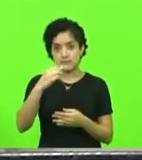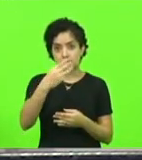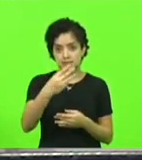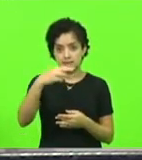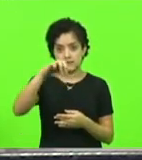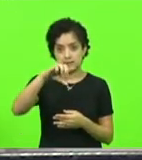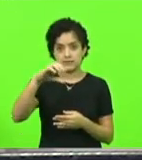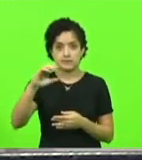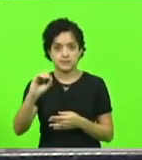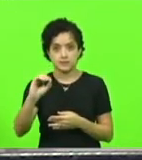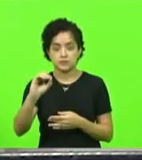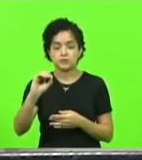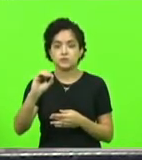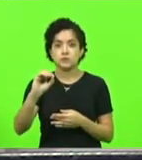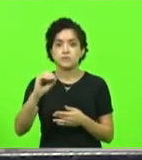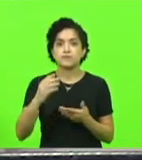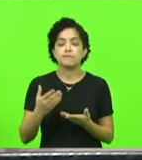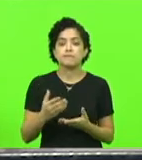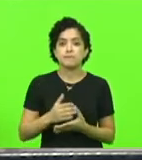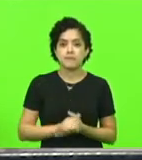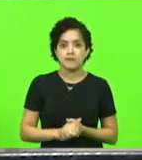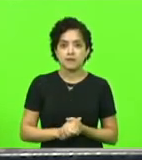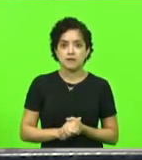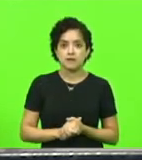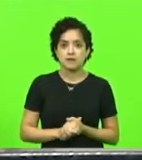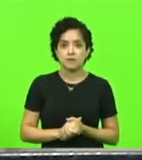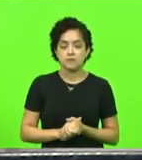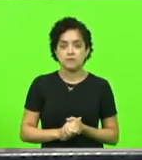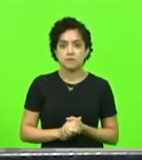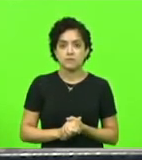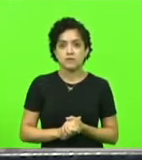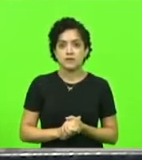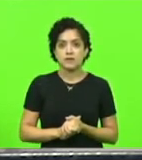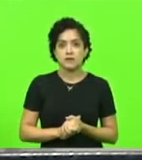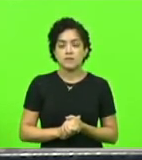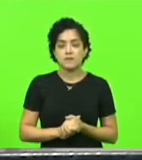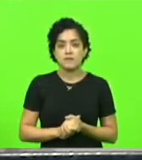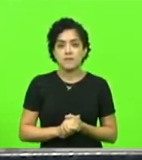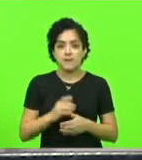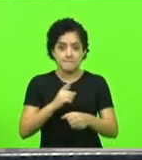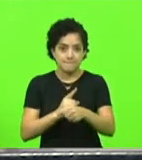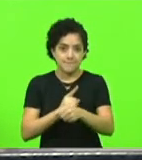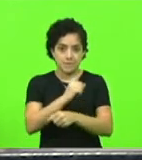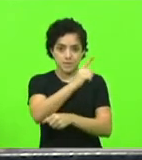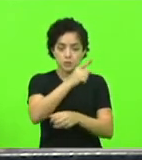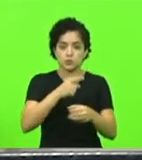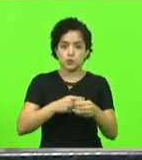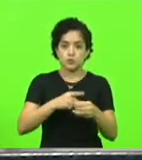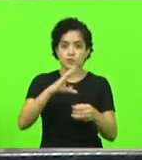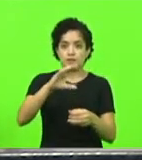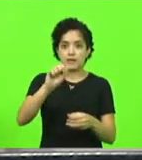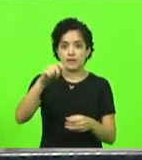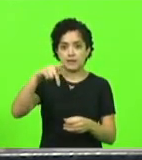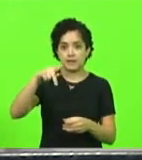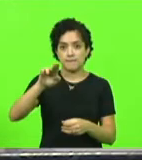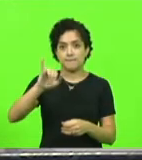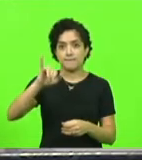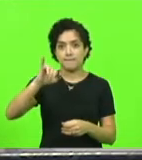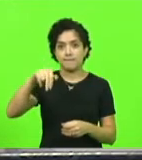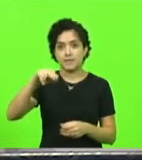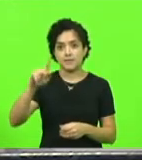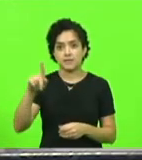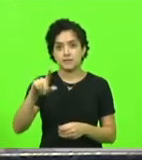SC-390. SC-390 entre Capinzal e Piratuba. Solta um vídeo ali, por gentileza.